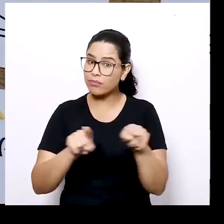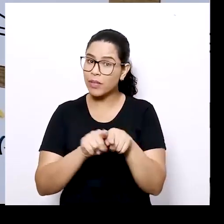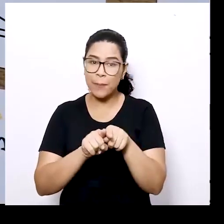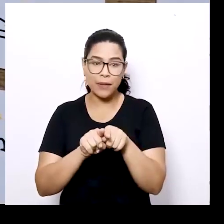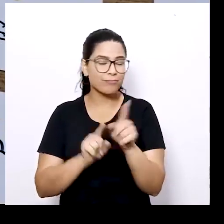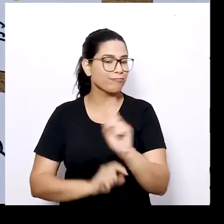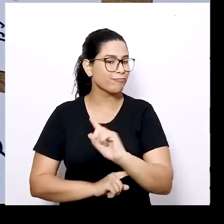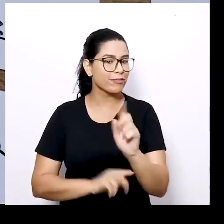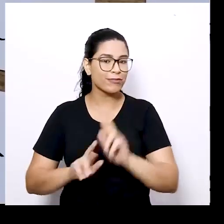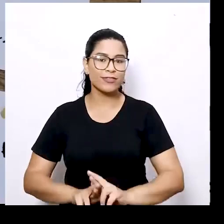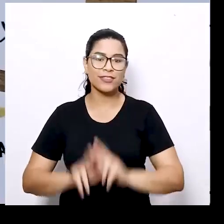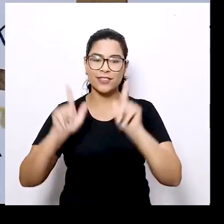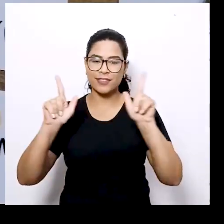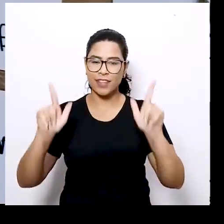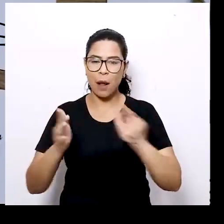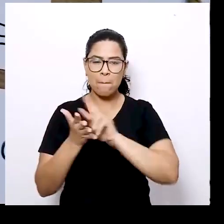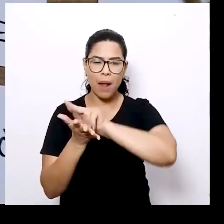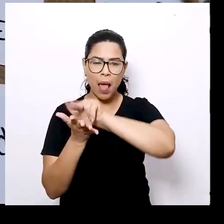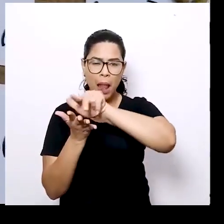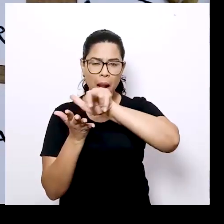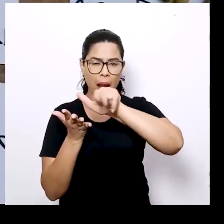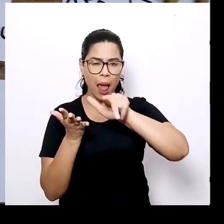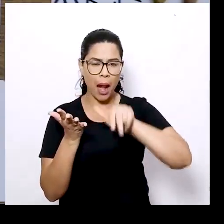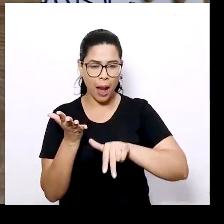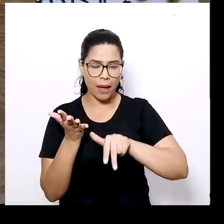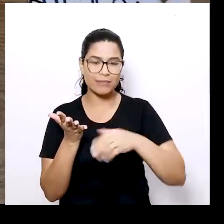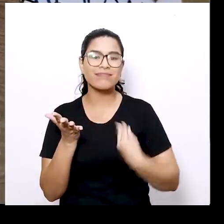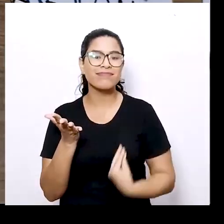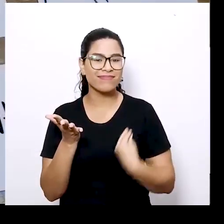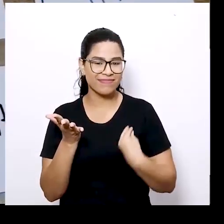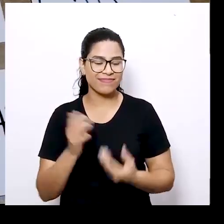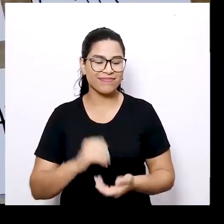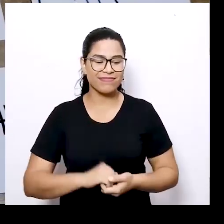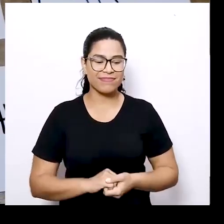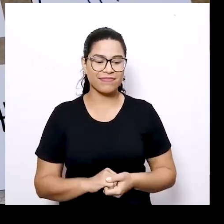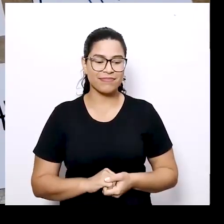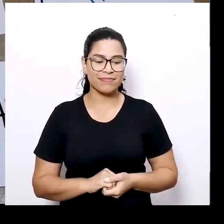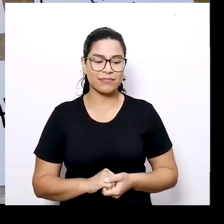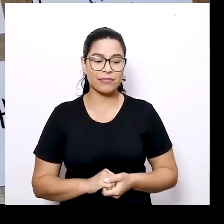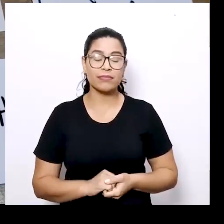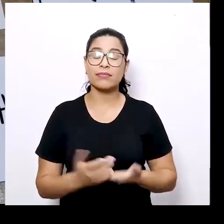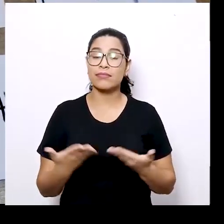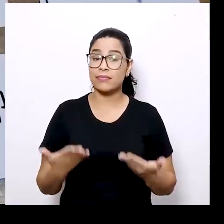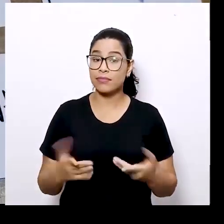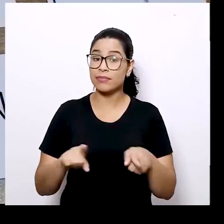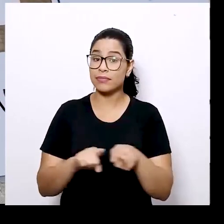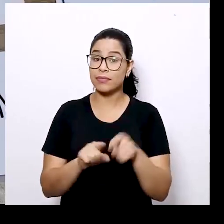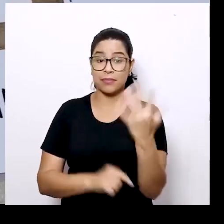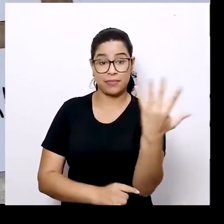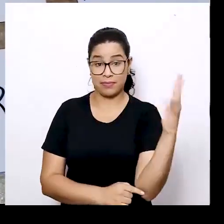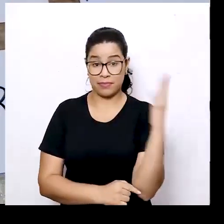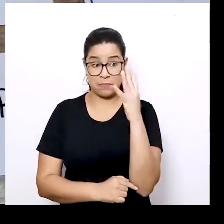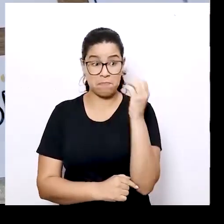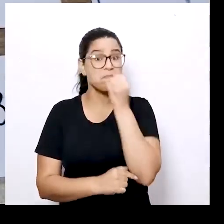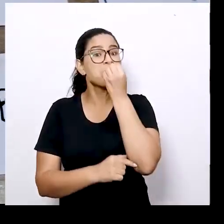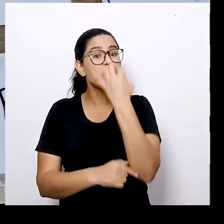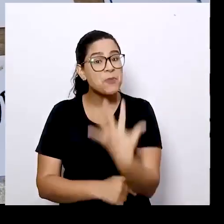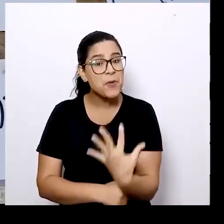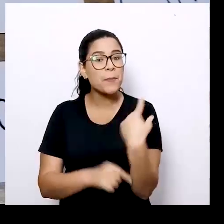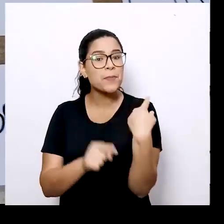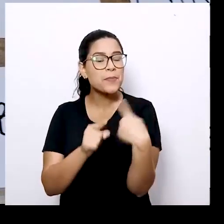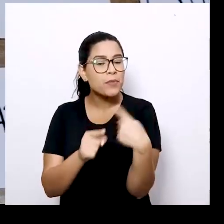outra. Olha a diversidade da vida. E olha só a generosidade da natureza